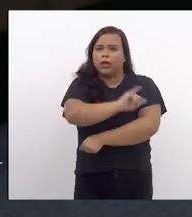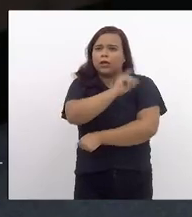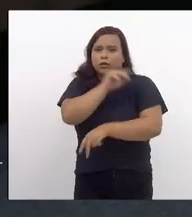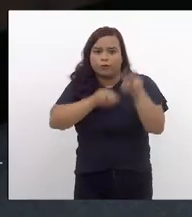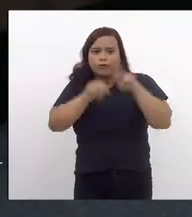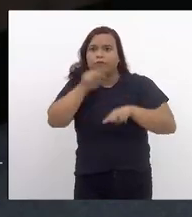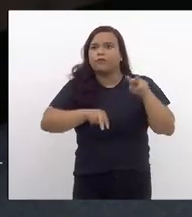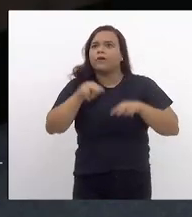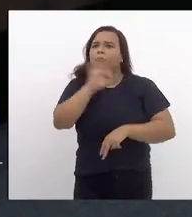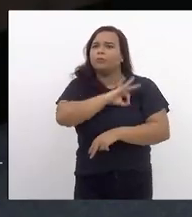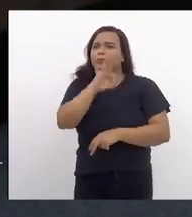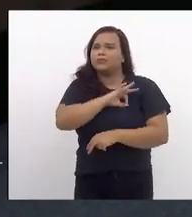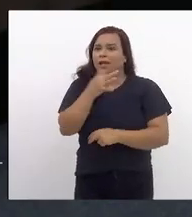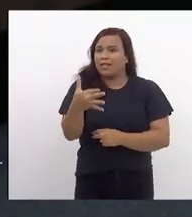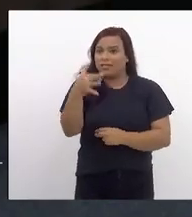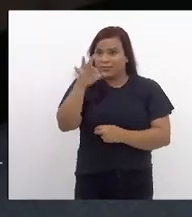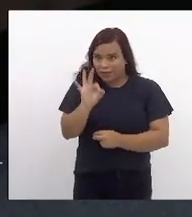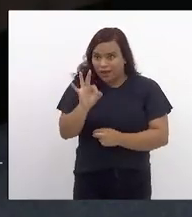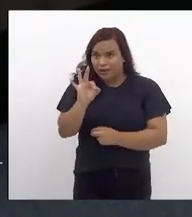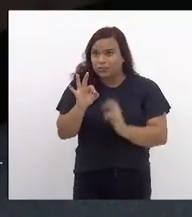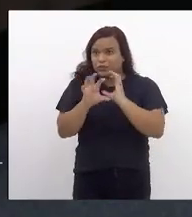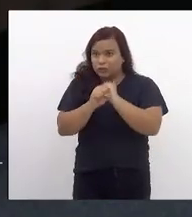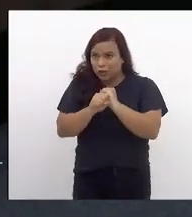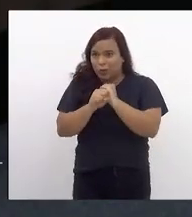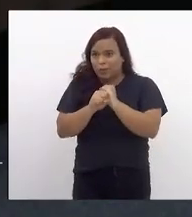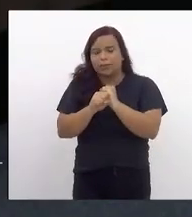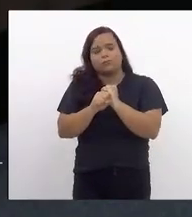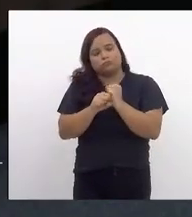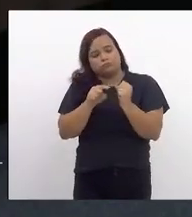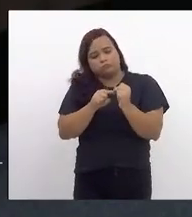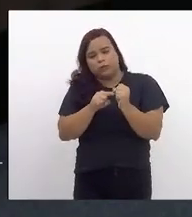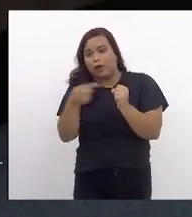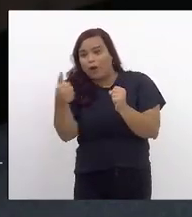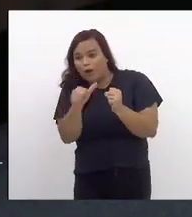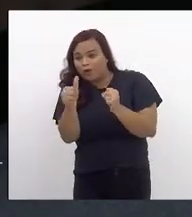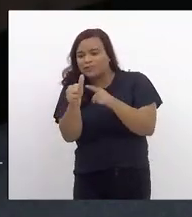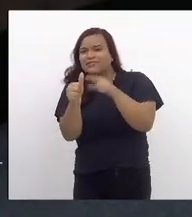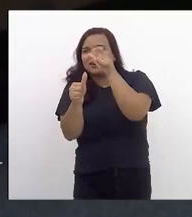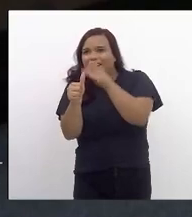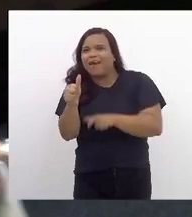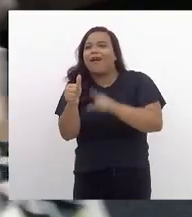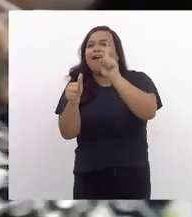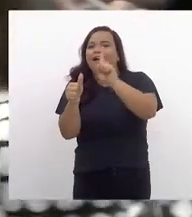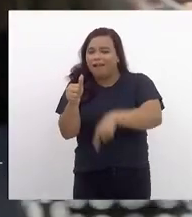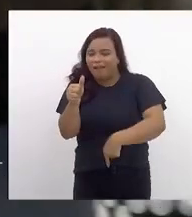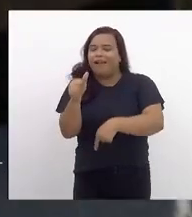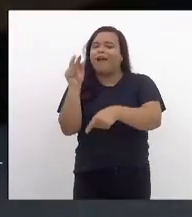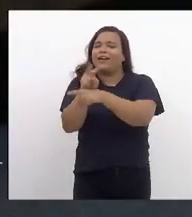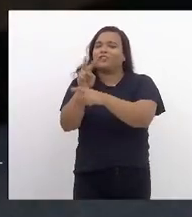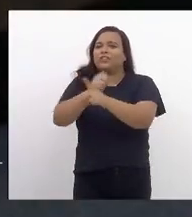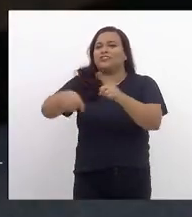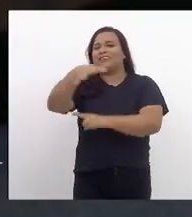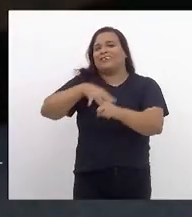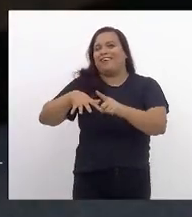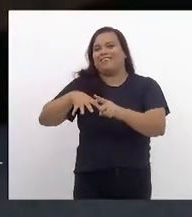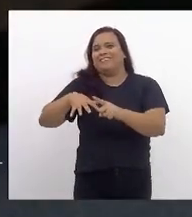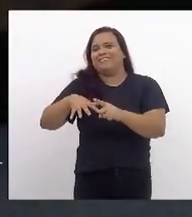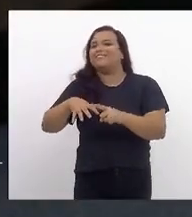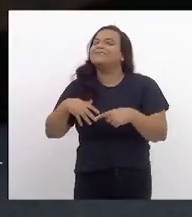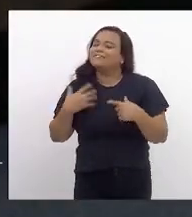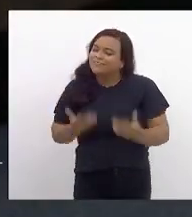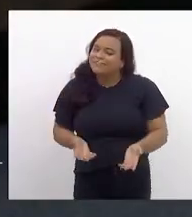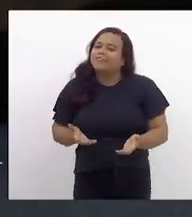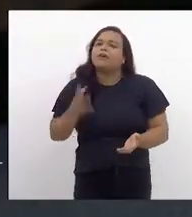policiais, New York tem um assistente social. E isso eu achei interessante, porque, muitas vezes, não levamos em